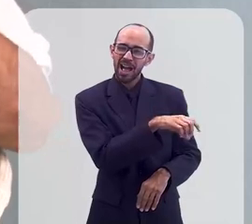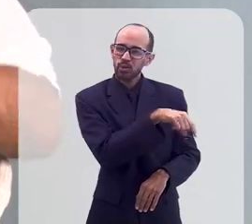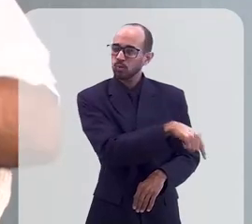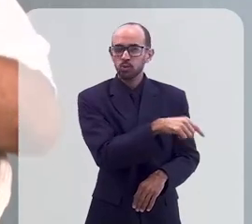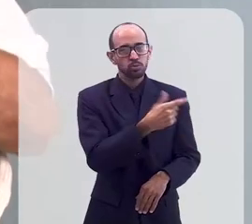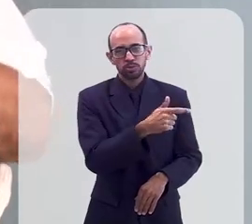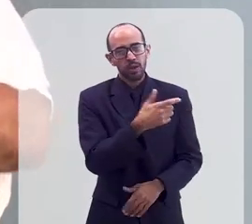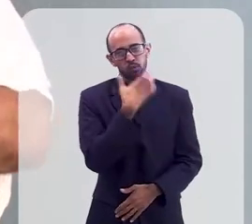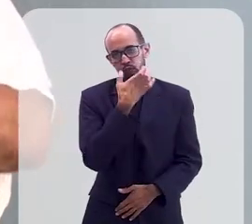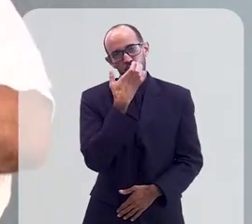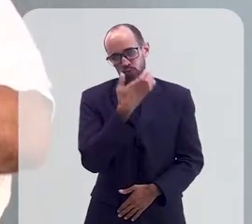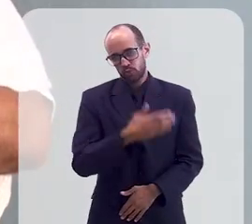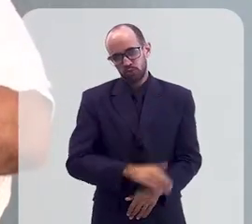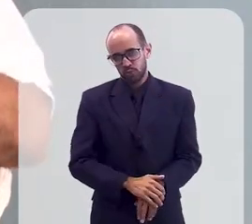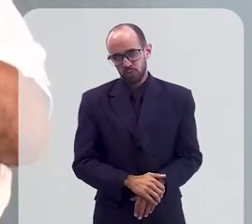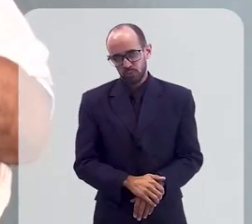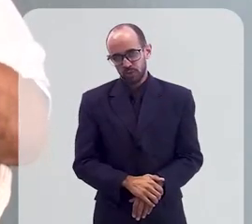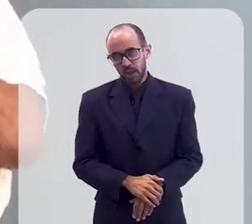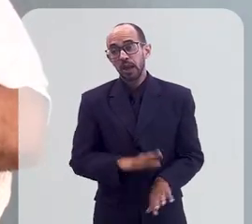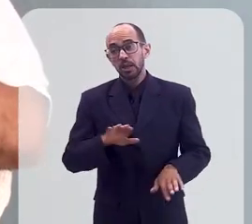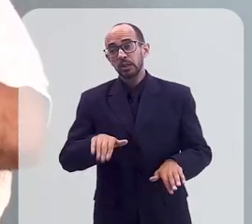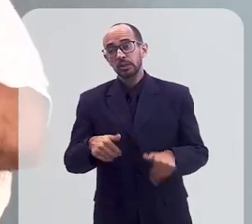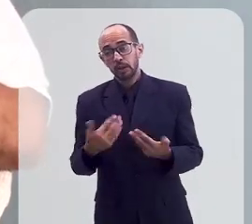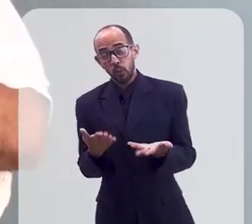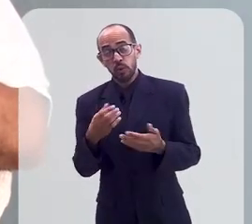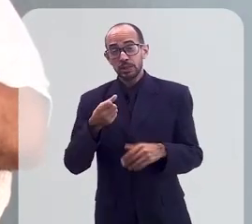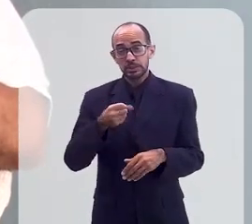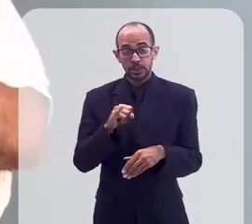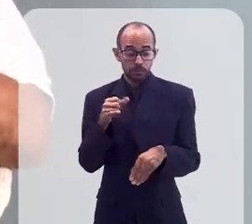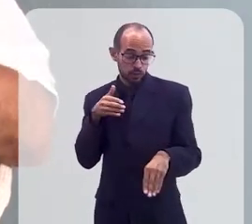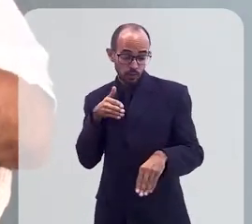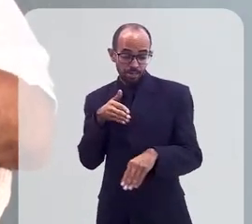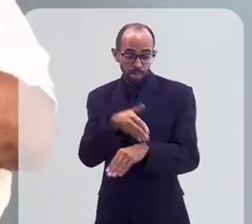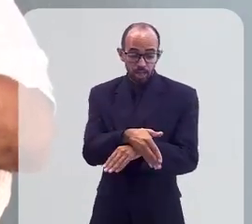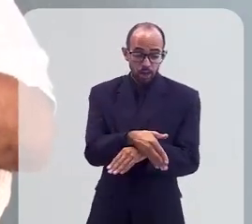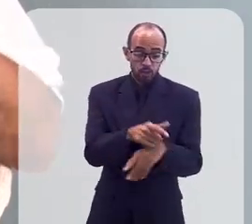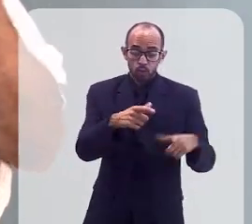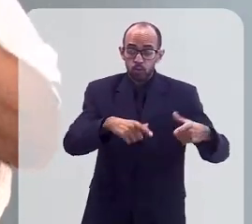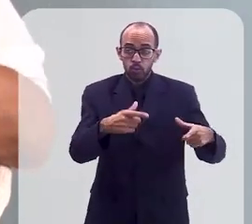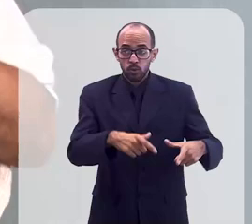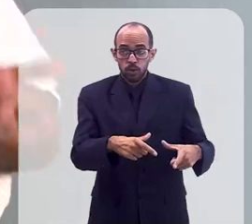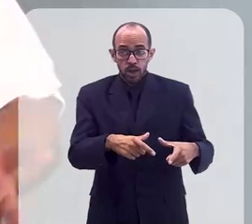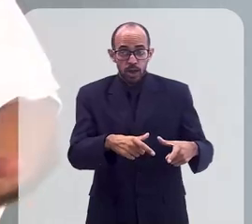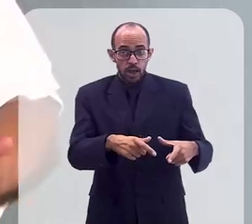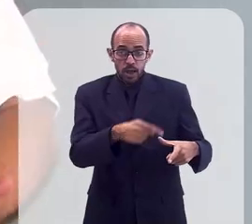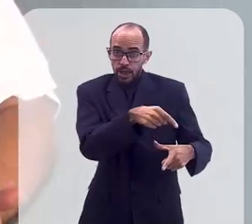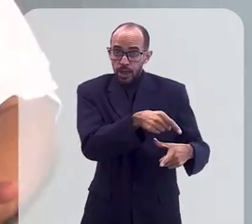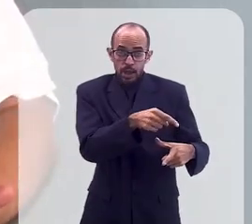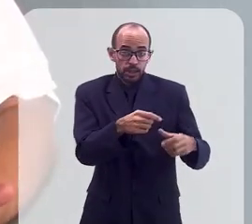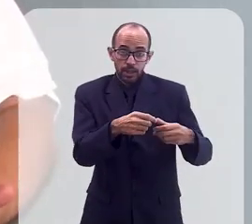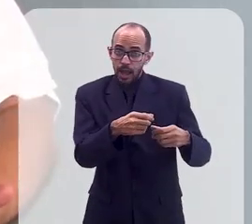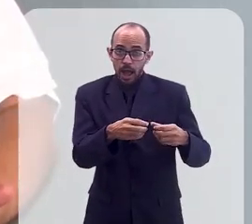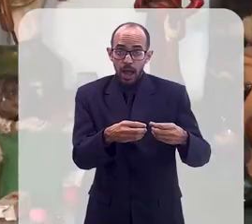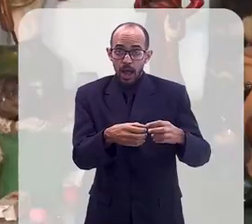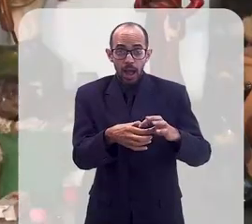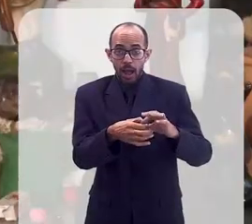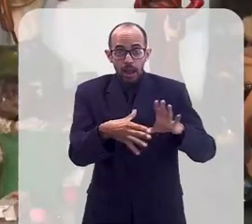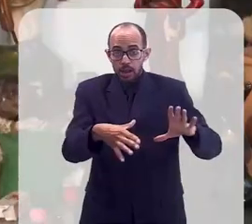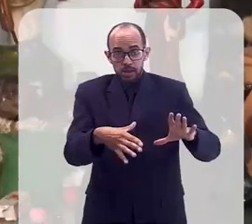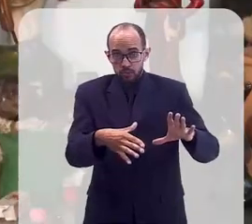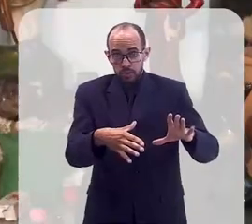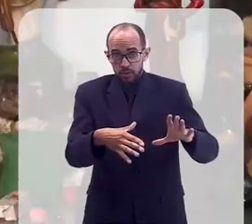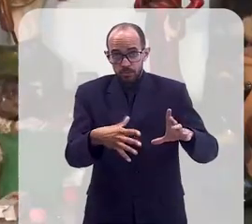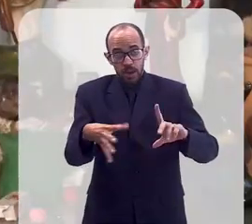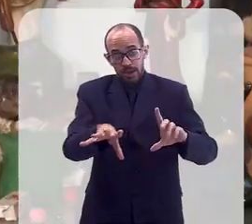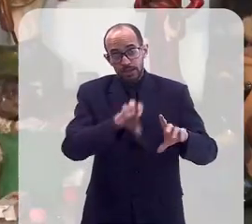pessoa não for centrada, não for edificada, ela é um rádio amador, é um campo aberto.